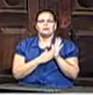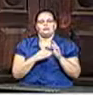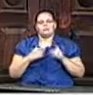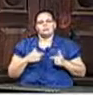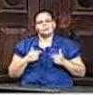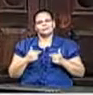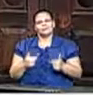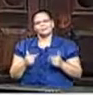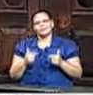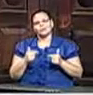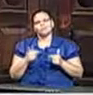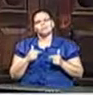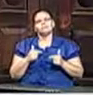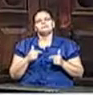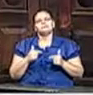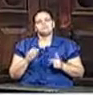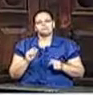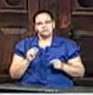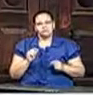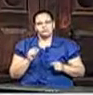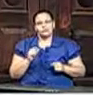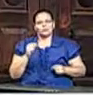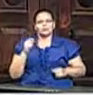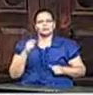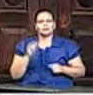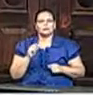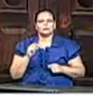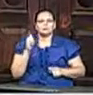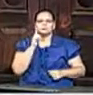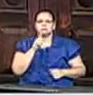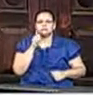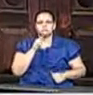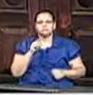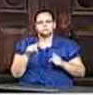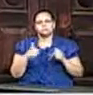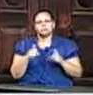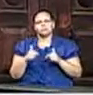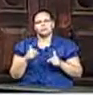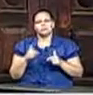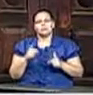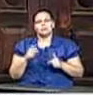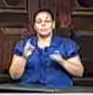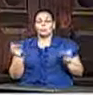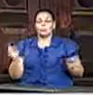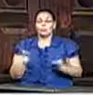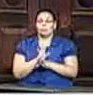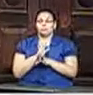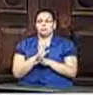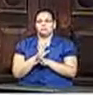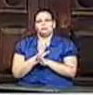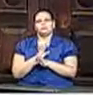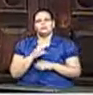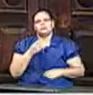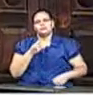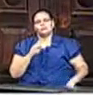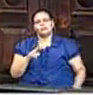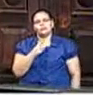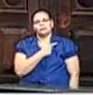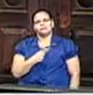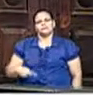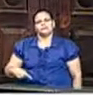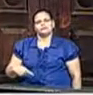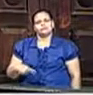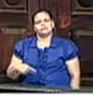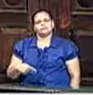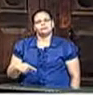caminhem para a geração e preservação de empregos. Para concluir, senhor deputado. Para concluir, senhor presidente,